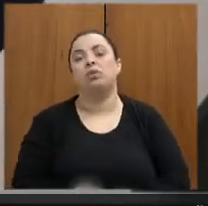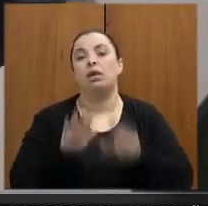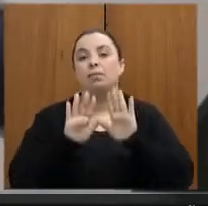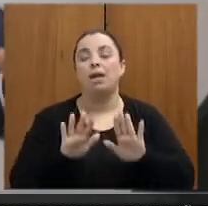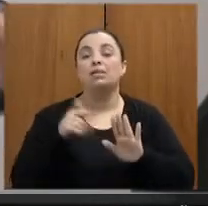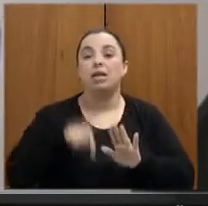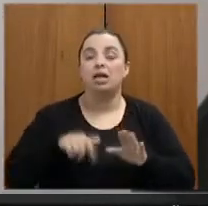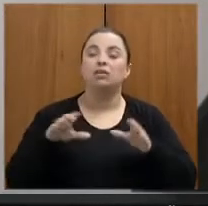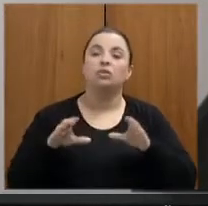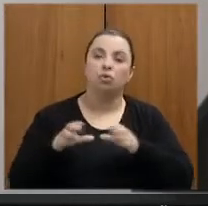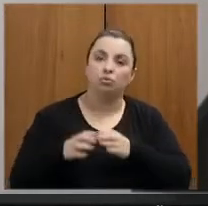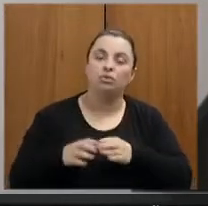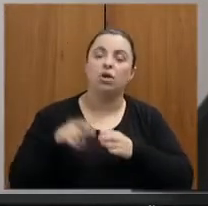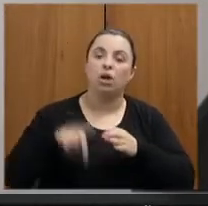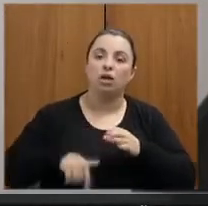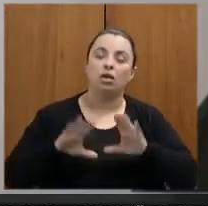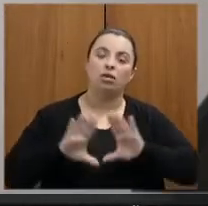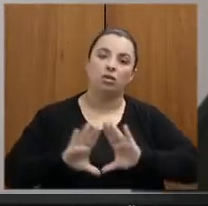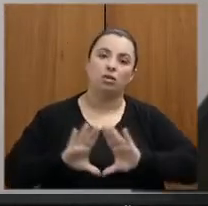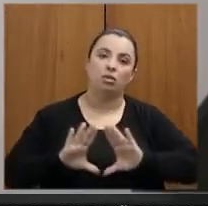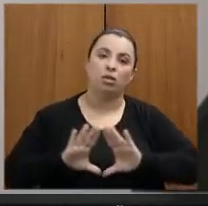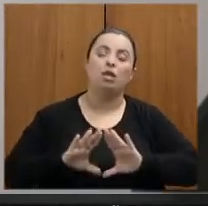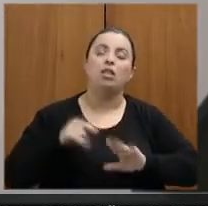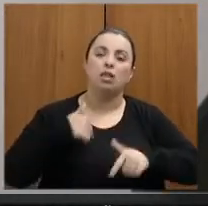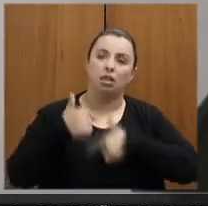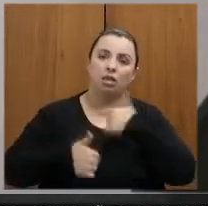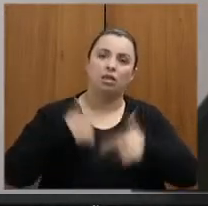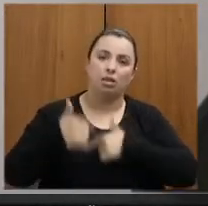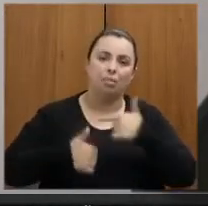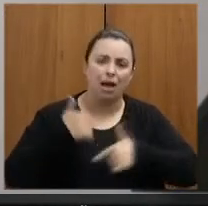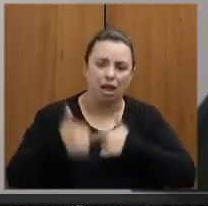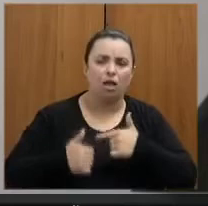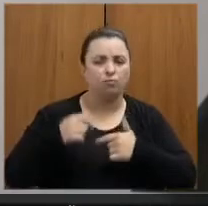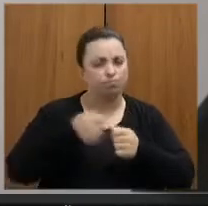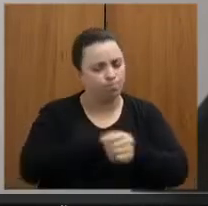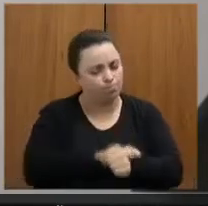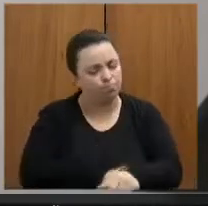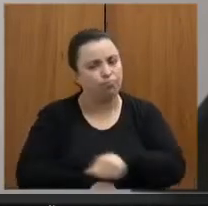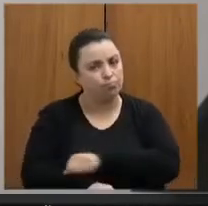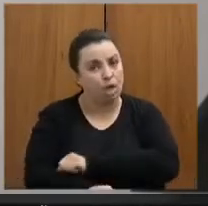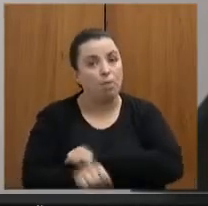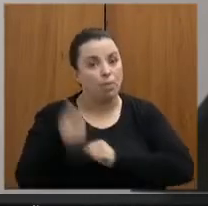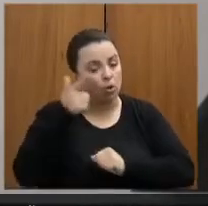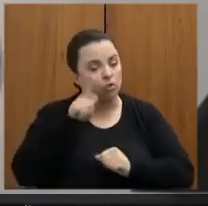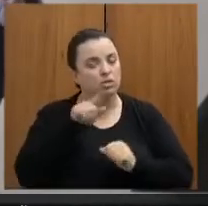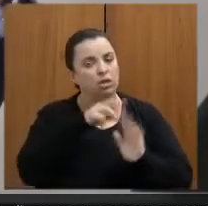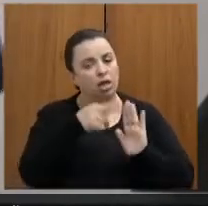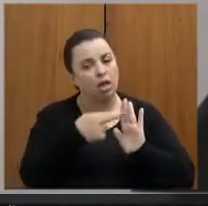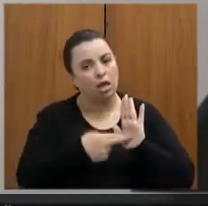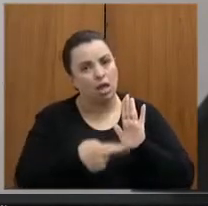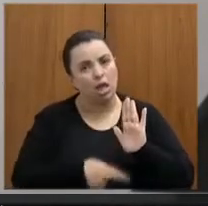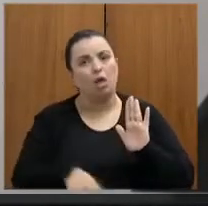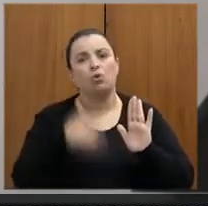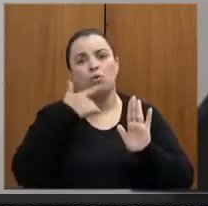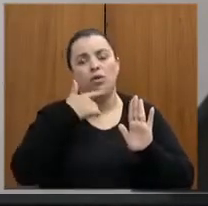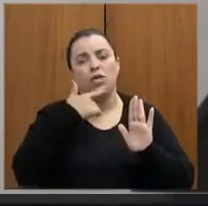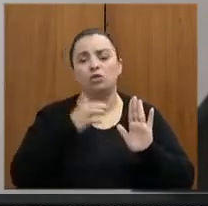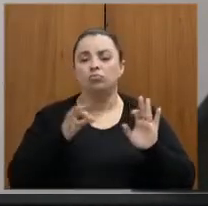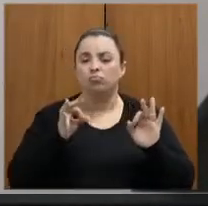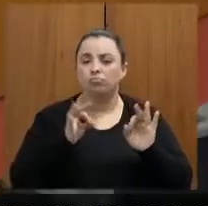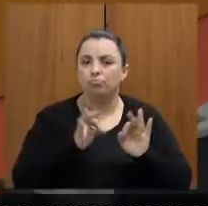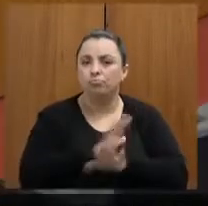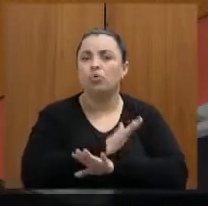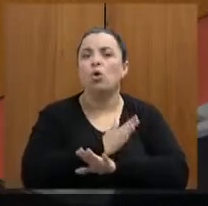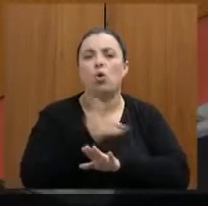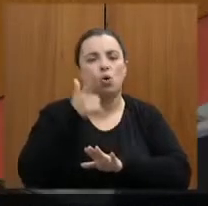comissão essa casa Legislativa Tem trabalhado muito na questão da regulamentação do queijo eu não sei se vossa excelência tem